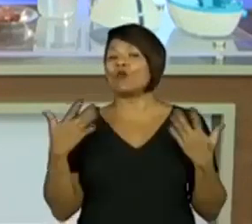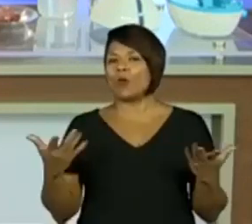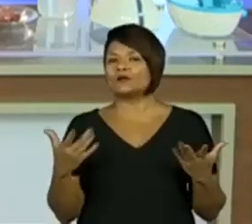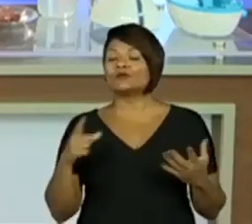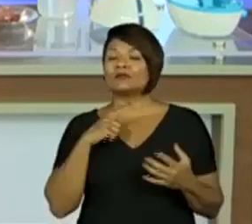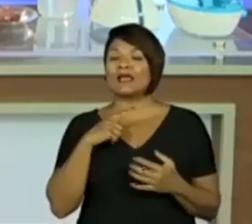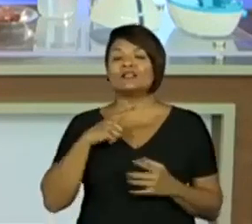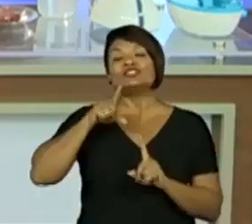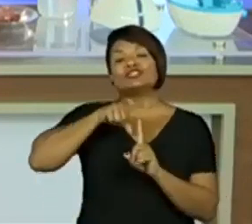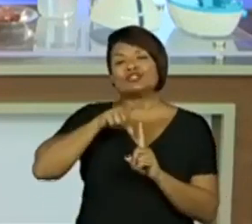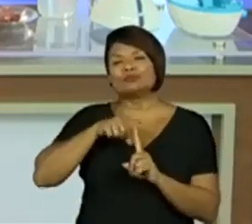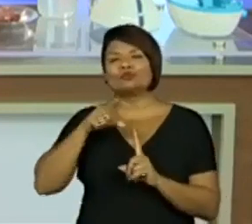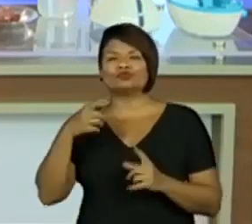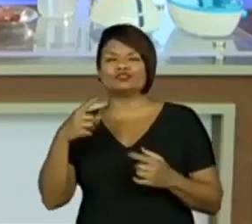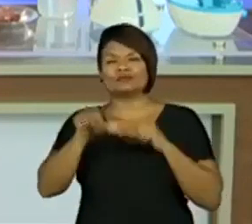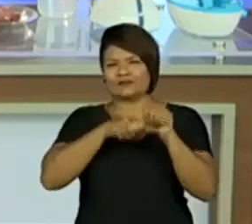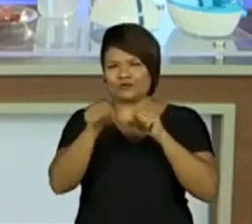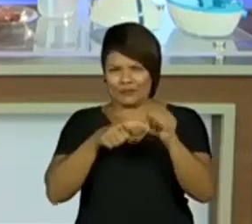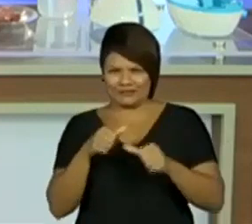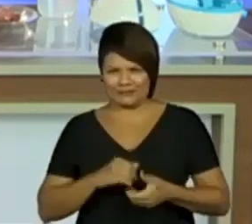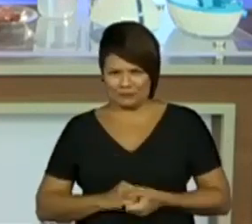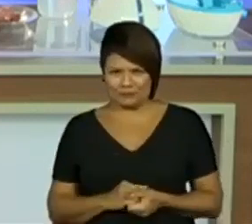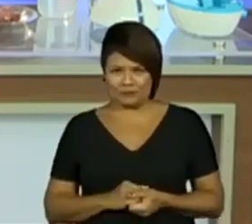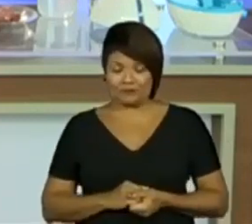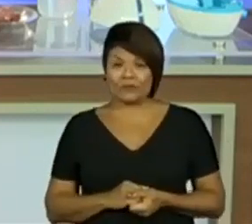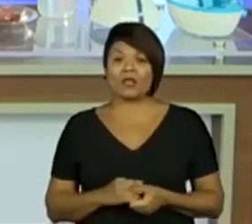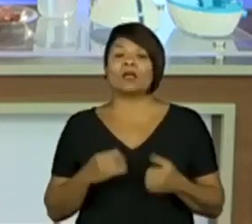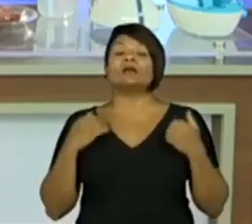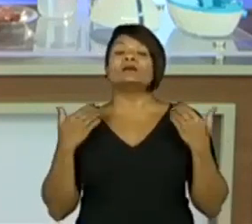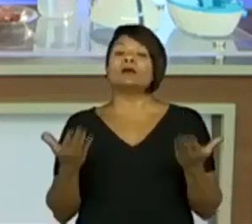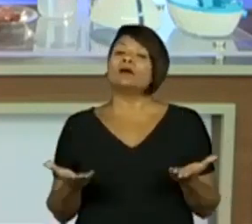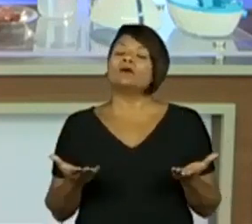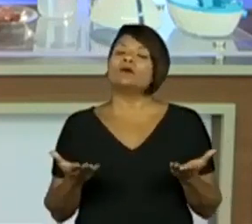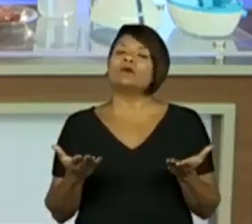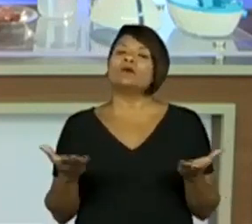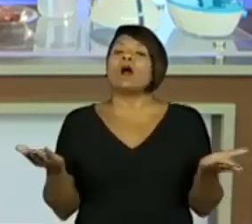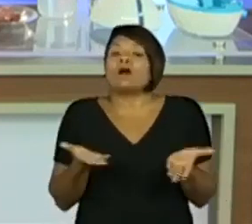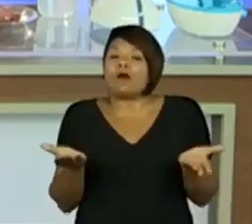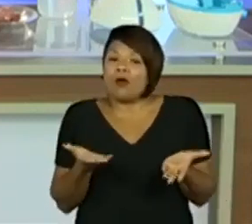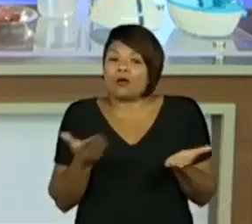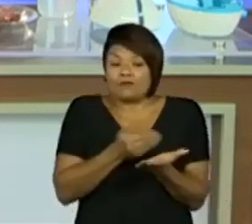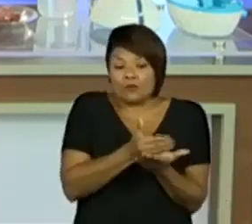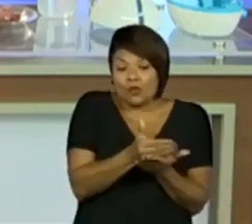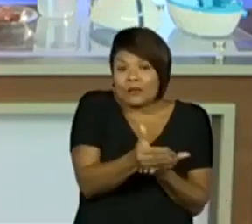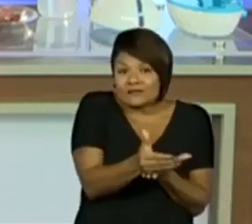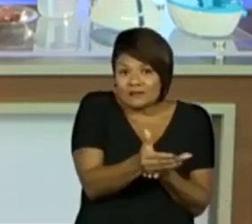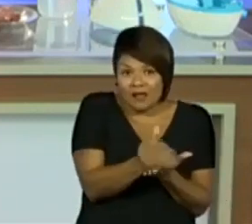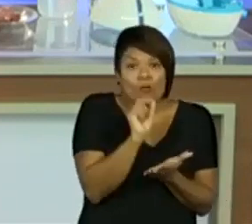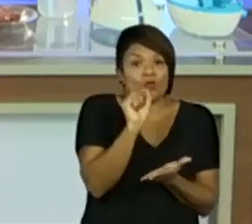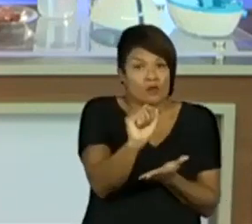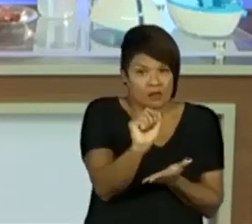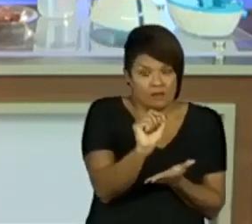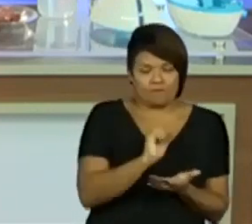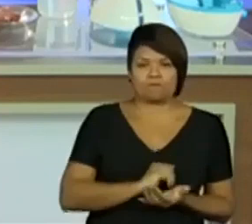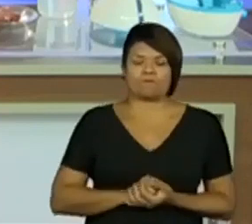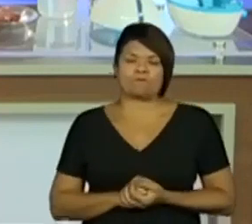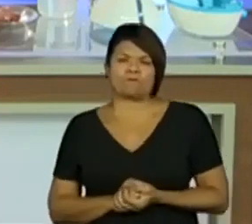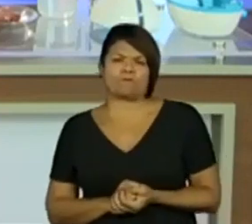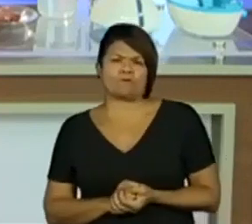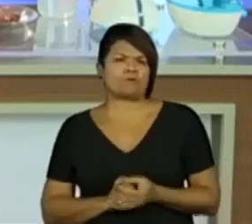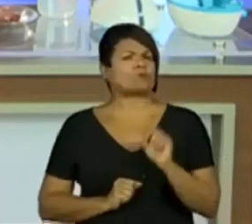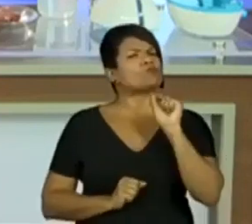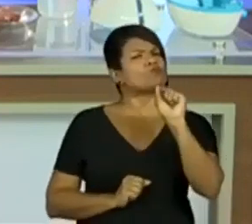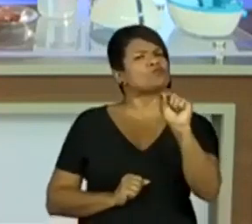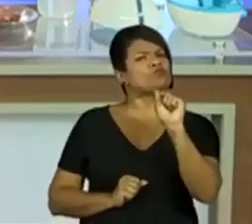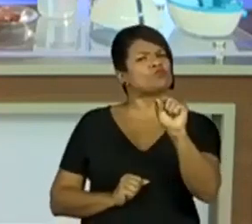tipo de transformação. Para isso, vamos partir da seguinte informação. O que é